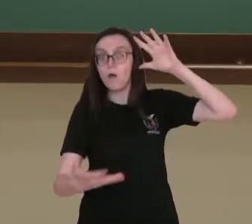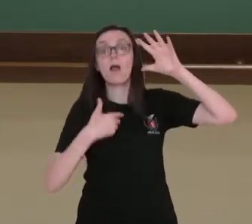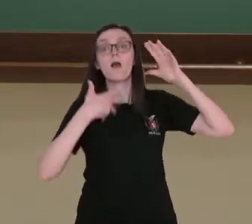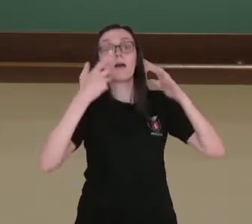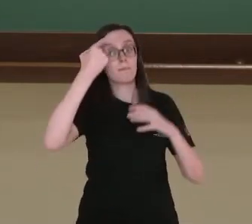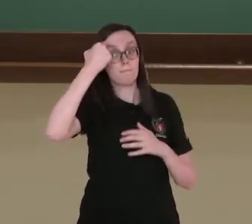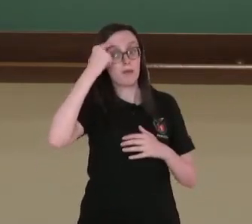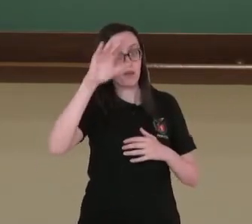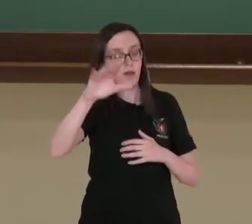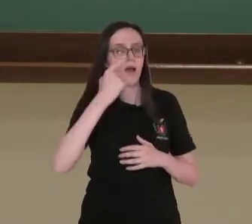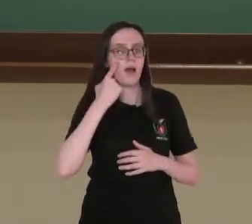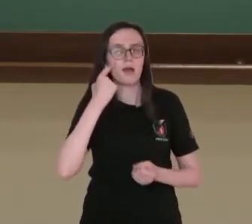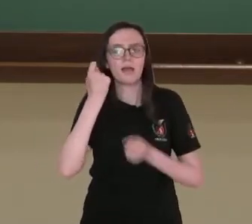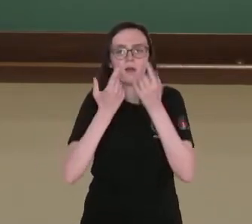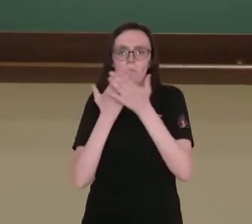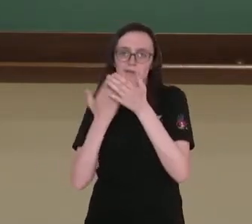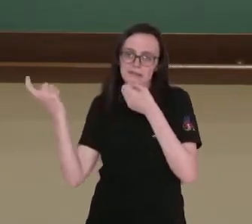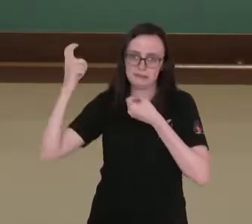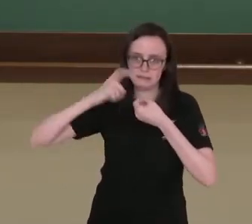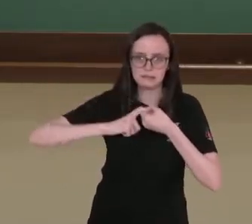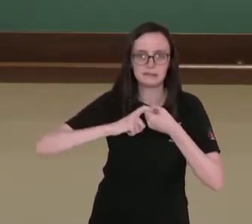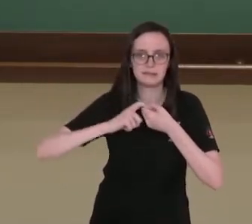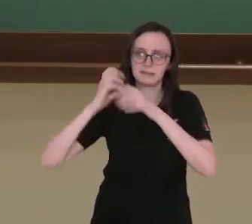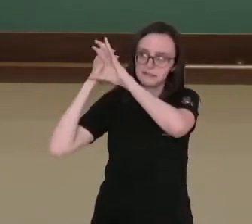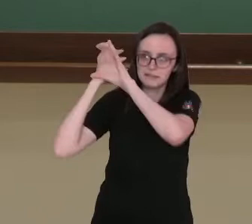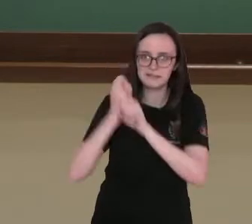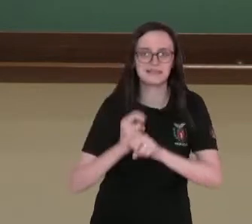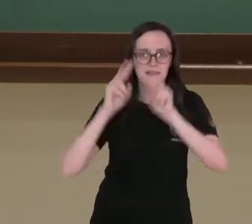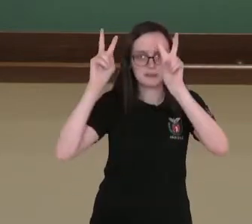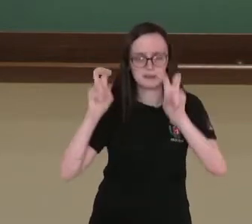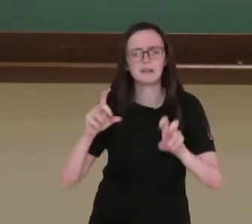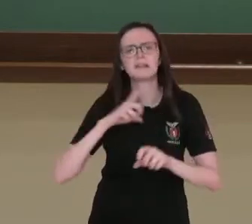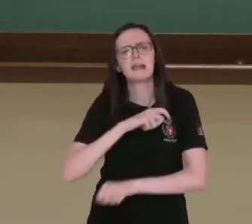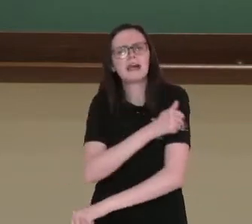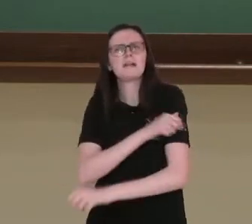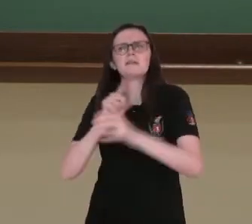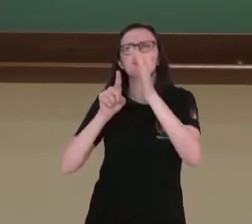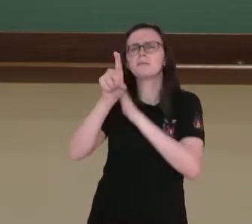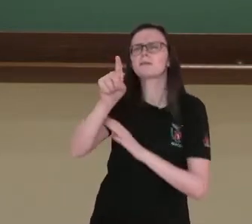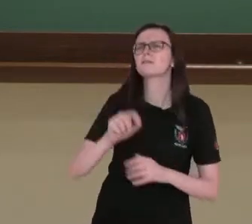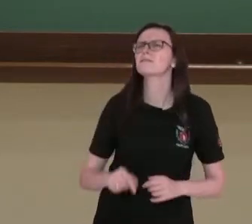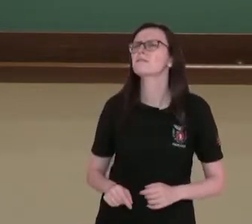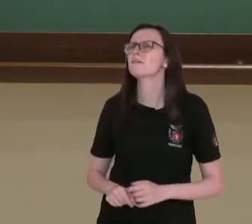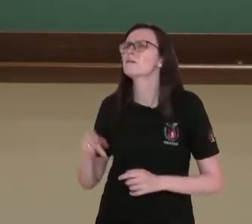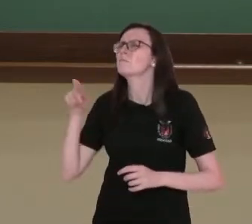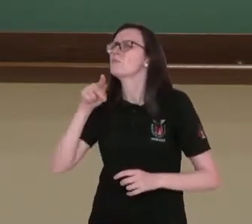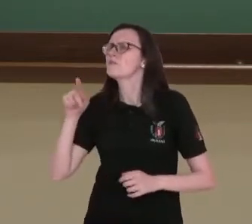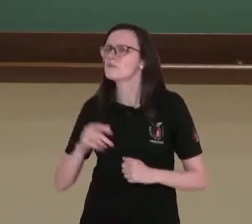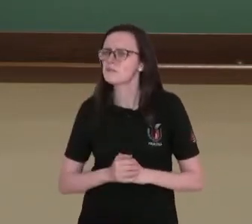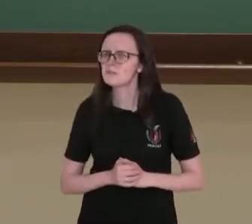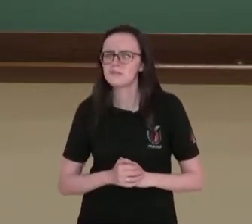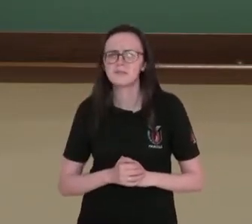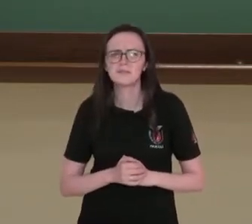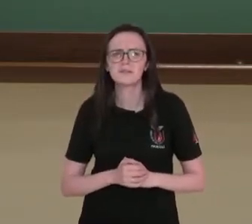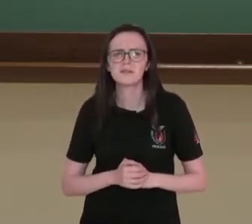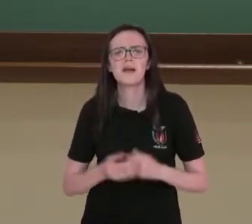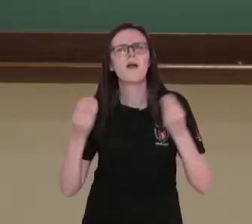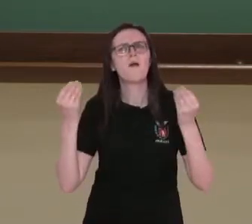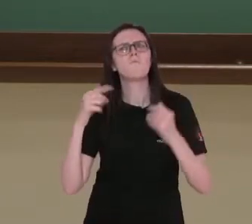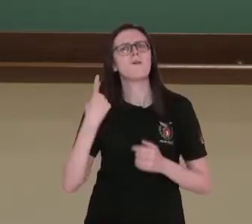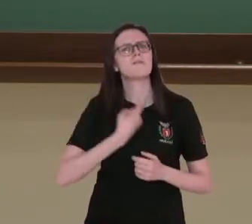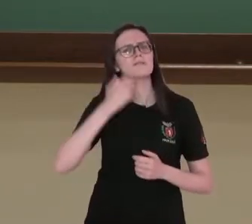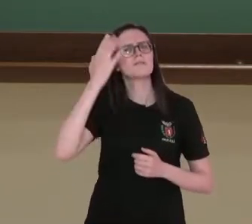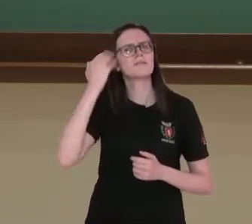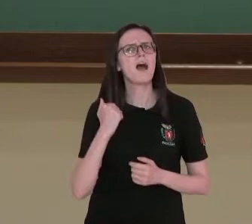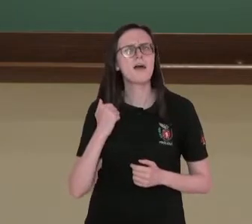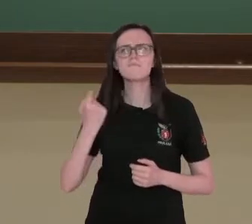retomada, muitos alunos, eles perguntam assim em sala de aula: professor, como é que a gente sabe que